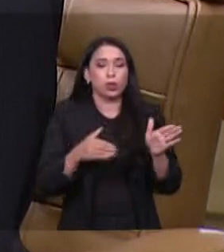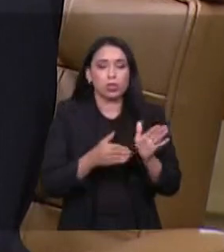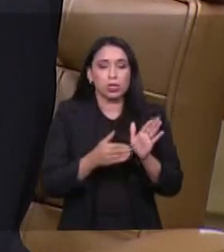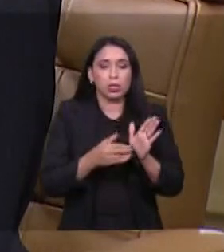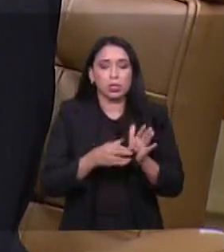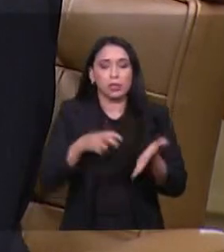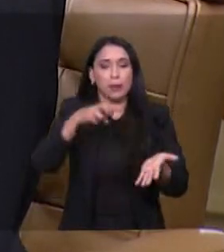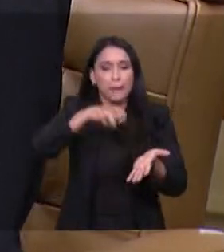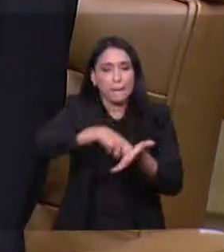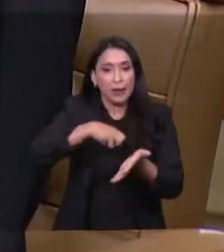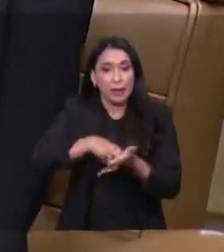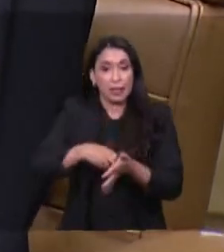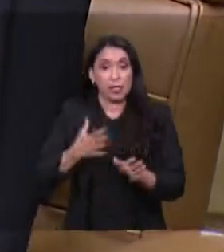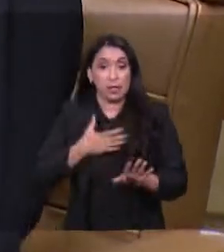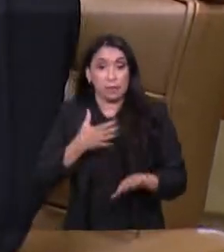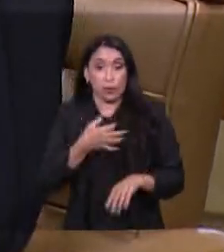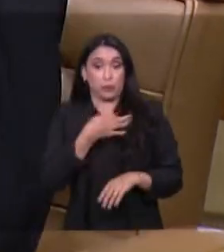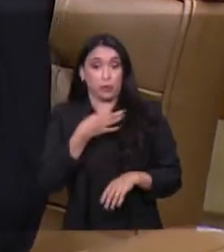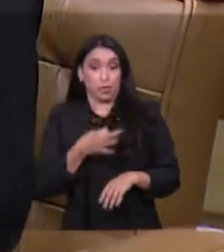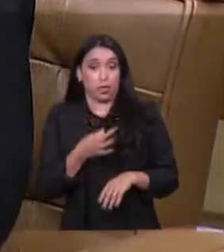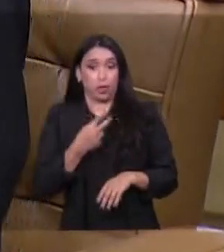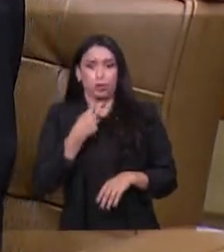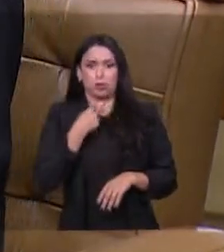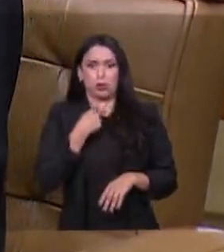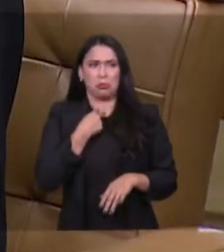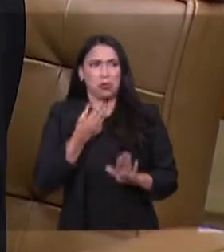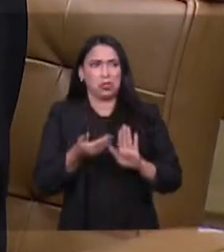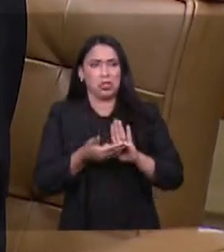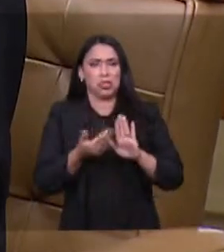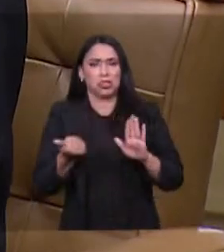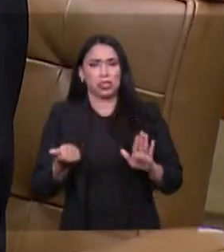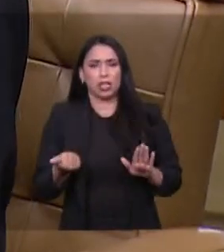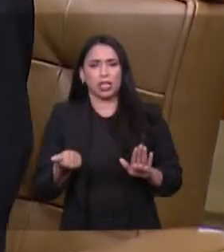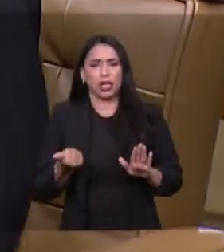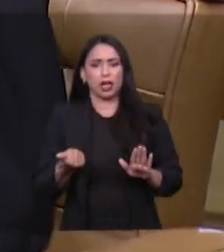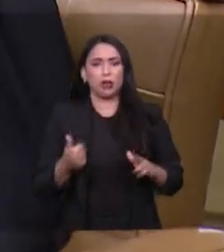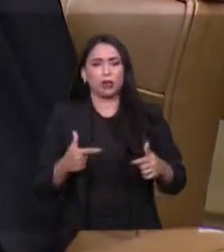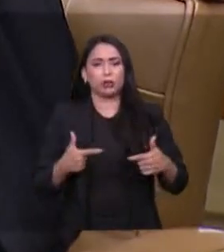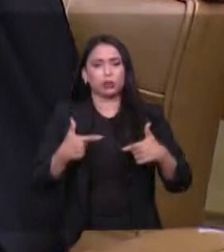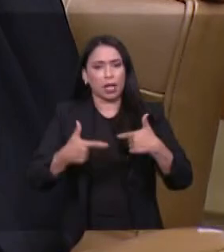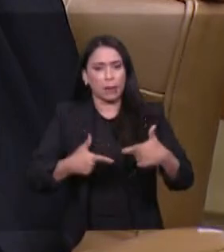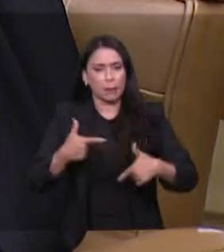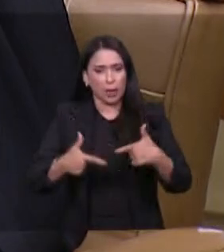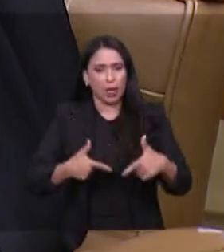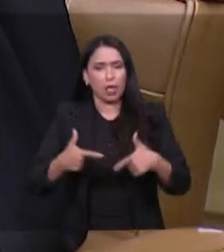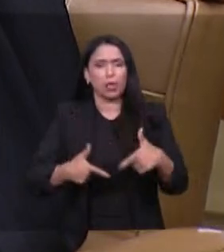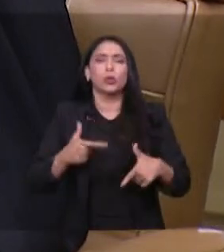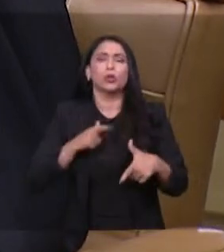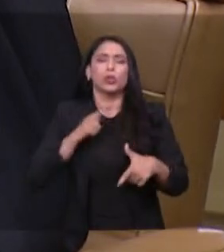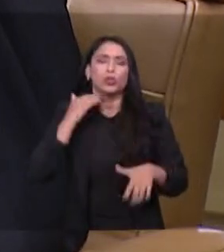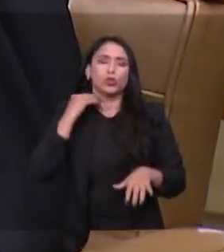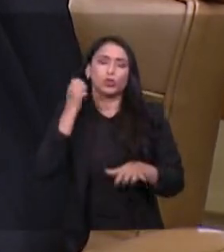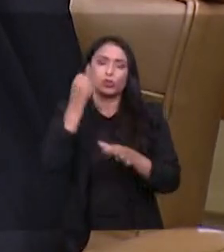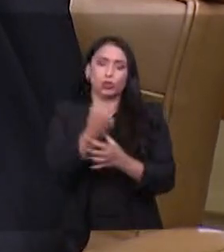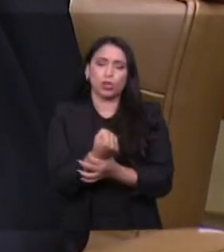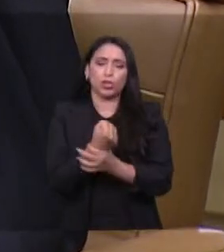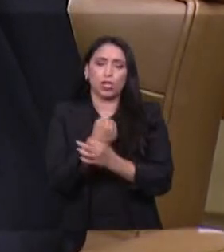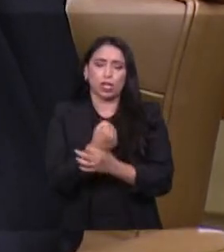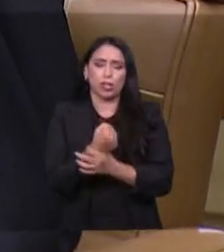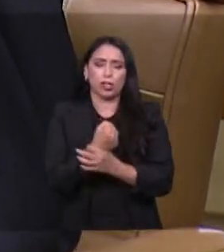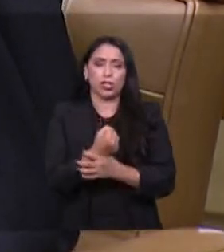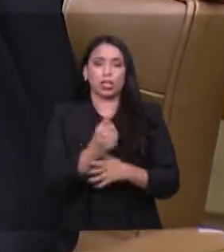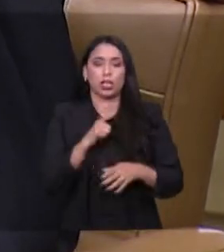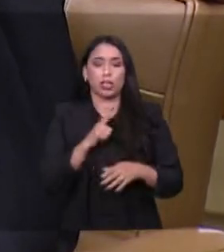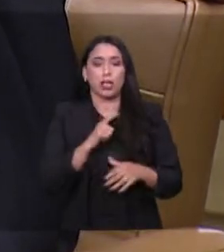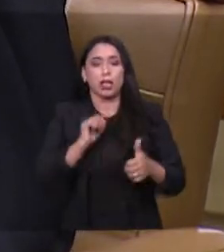é possível excluir a atuação do juiz das garantias dos procedimentos submetidos ao